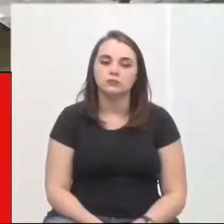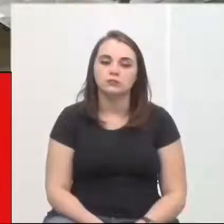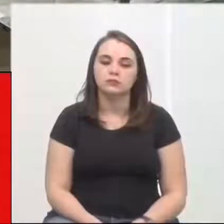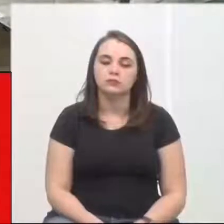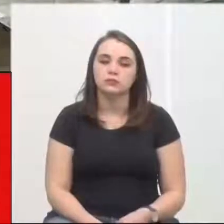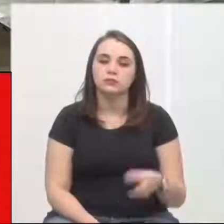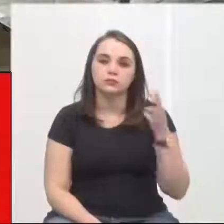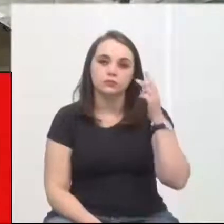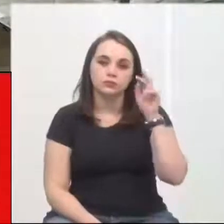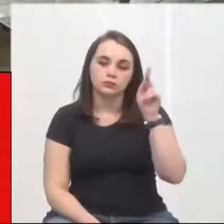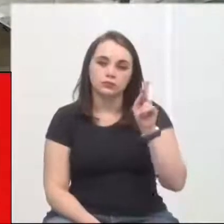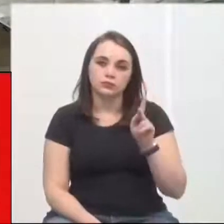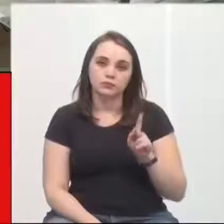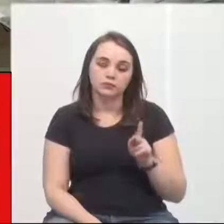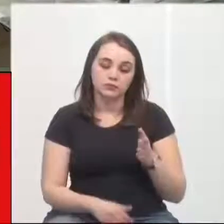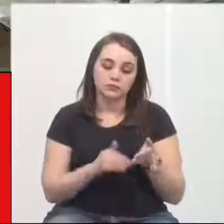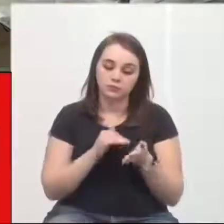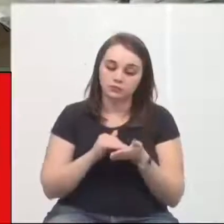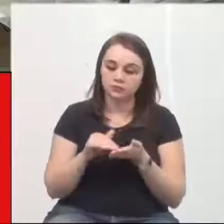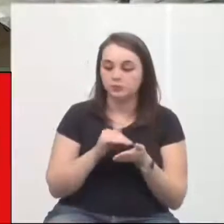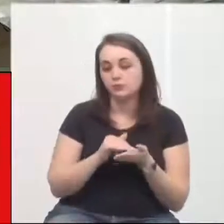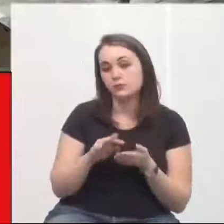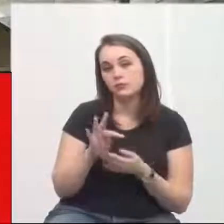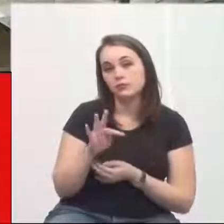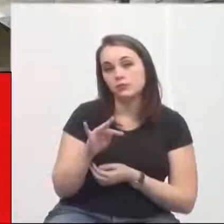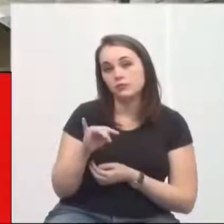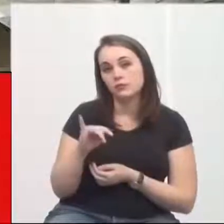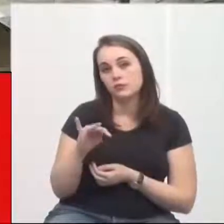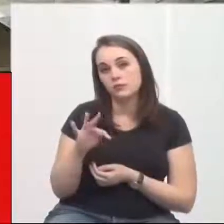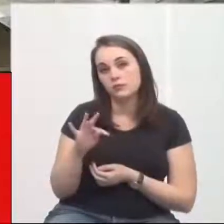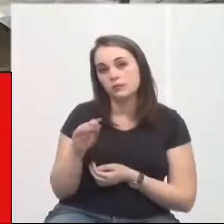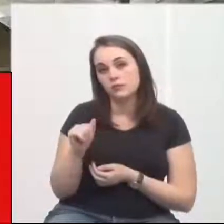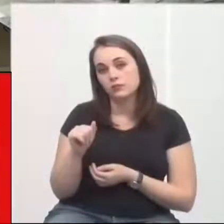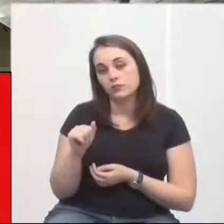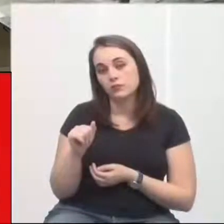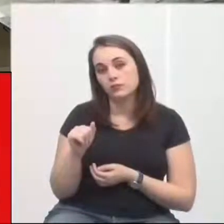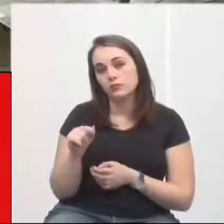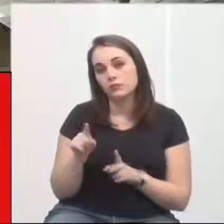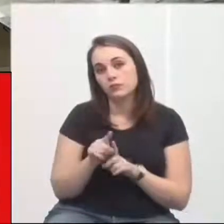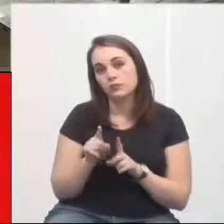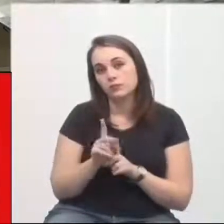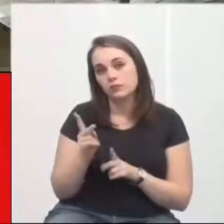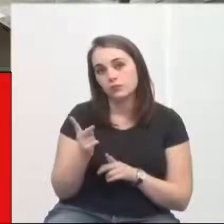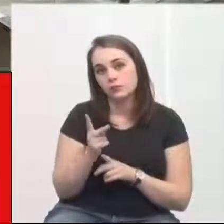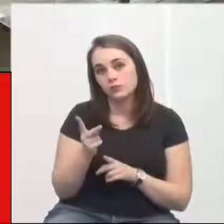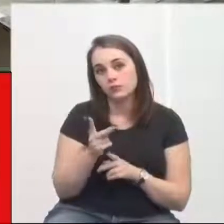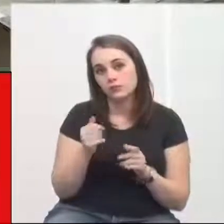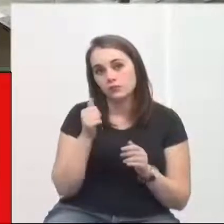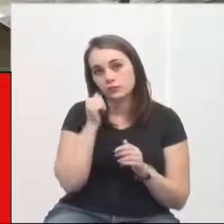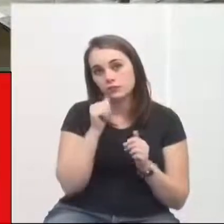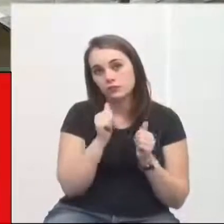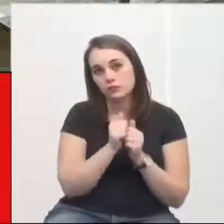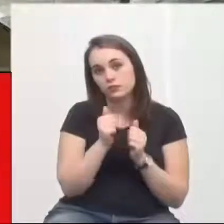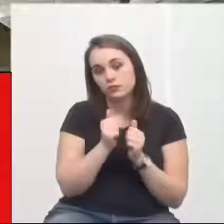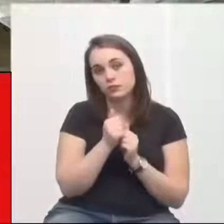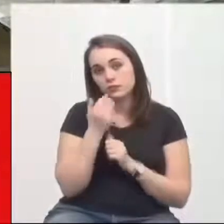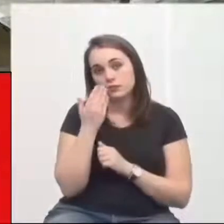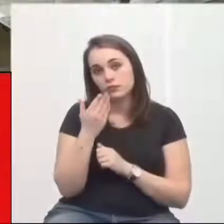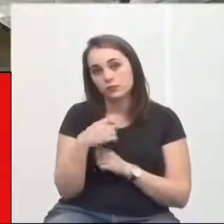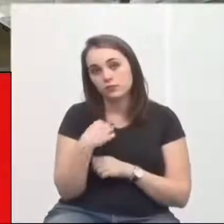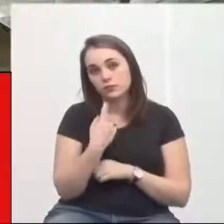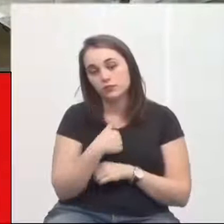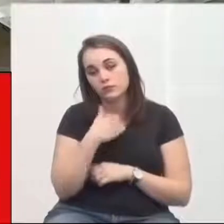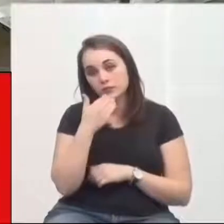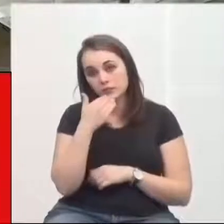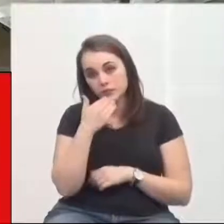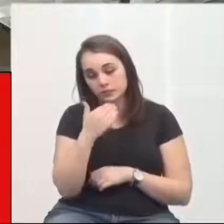Senhor presidente, nosso secretário Tita, as duas servidoras que acompanham o Tita e que a gente tem